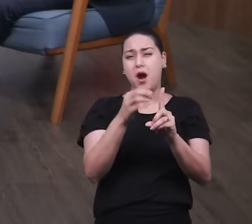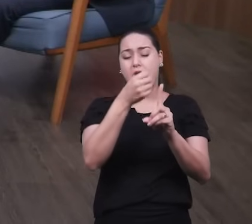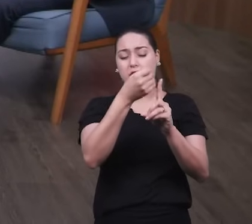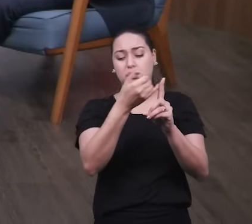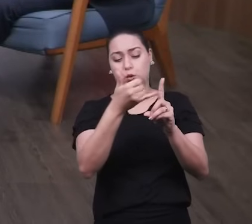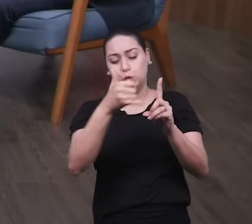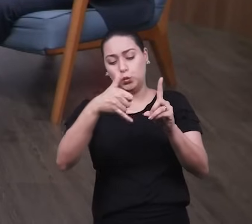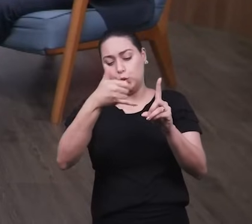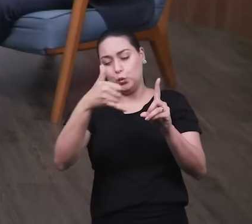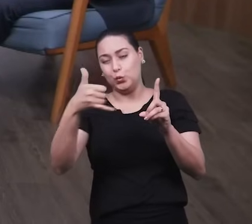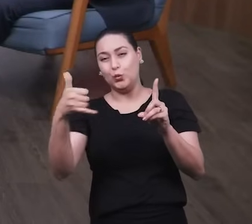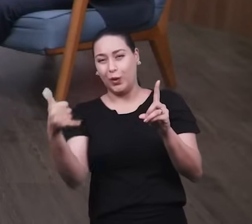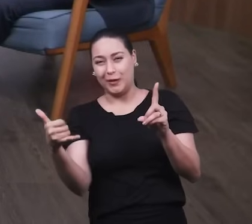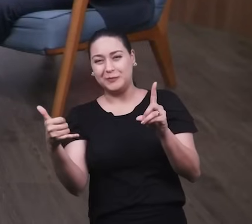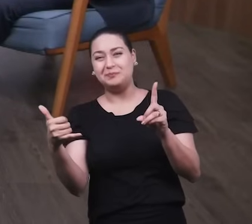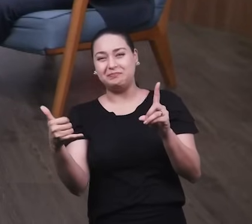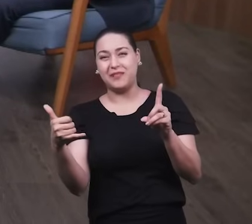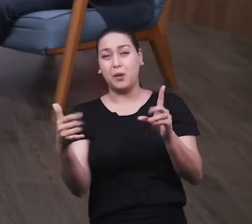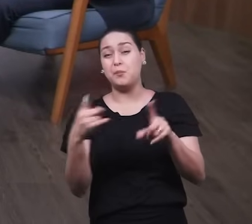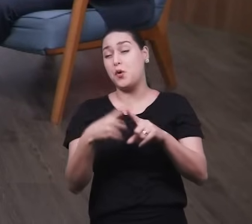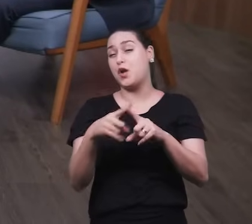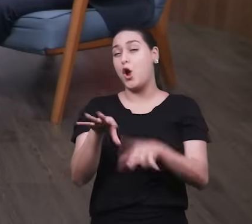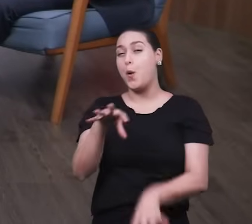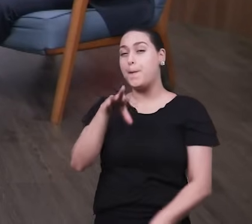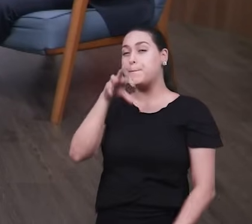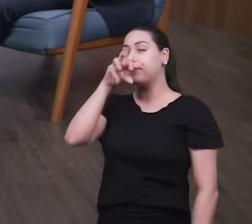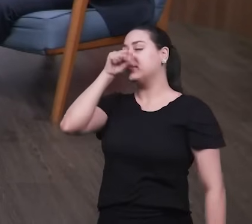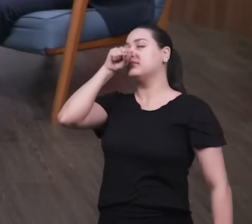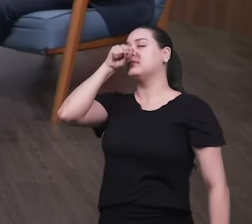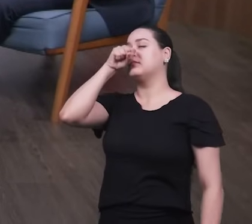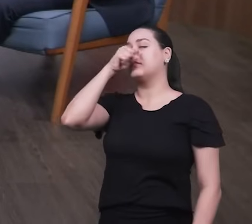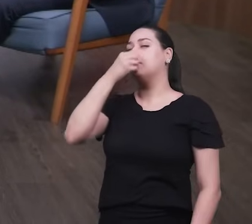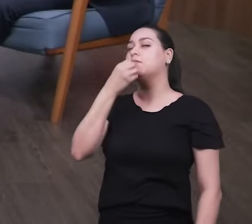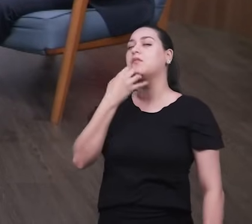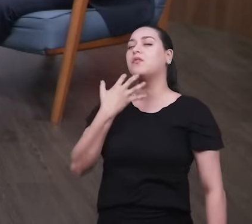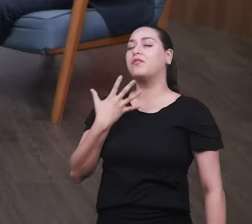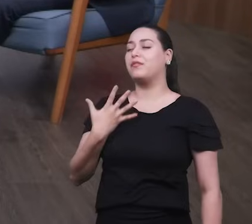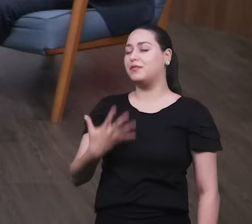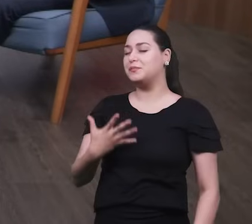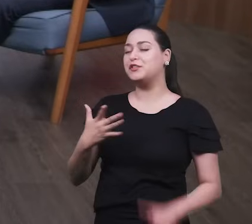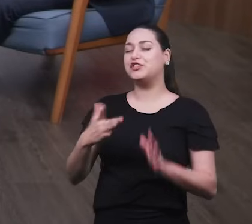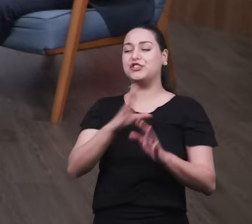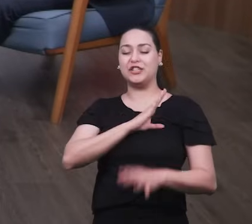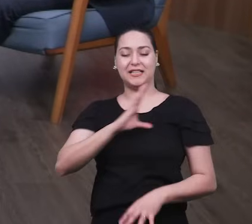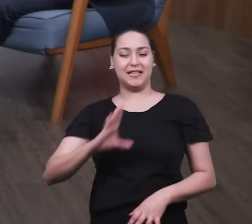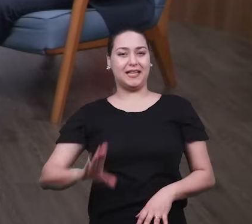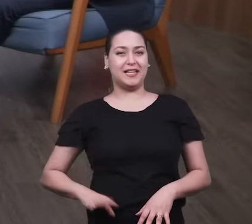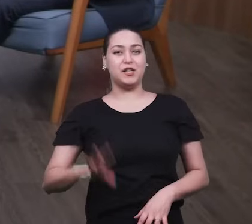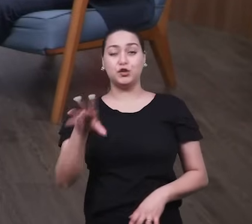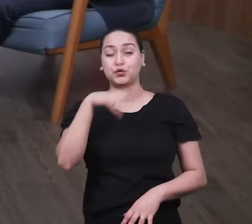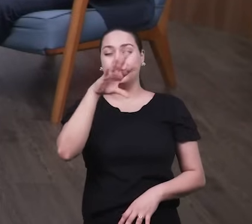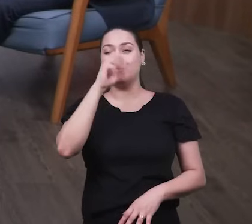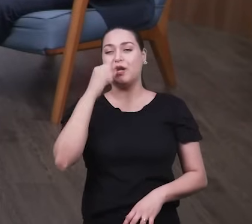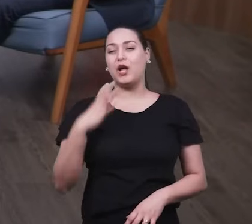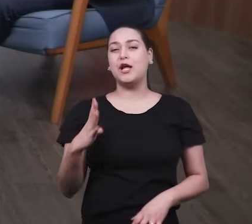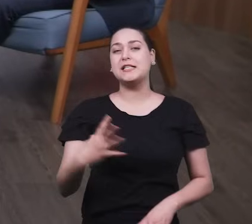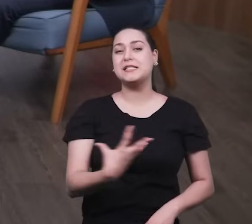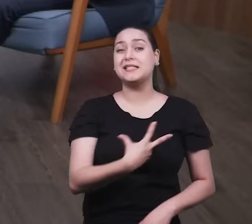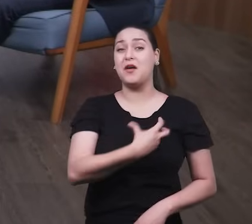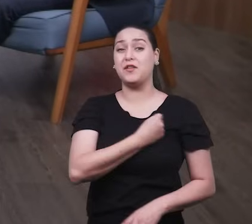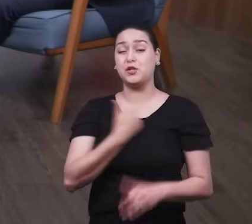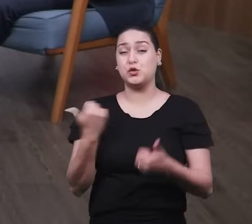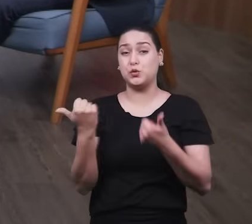desde o nascimento de Jesus até a morte. O bom cheiro de Cristo, né? O bom cheiro de Cristo. Fala, né? que é o aroma da